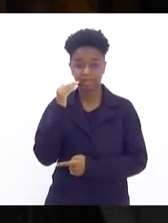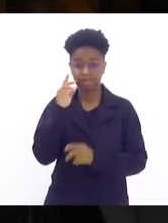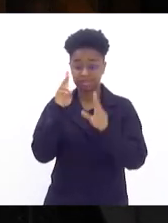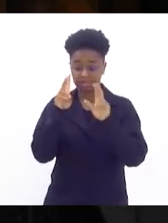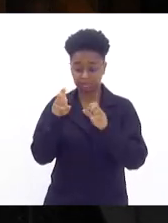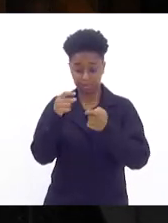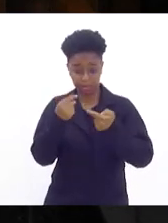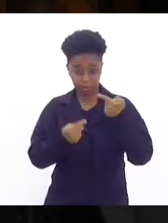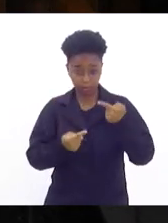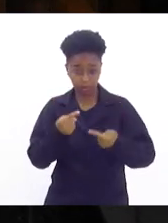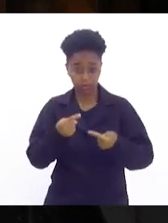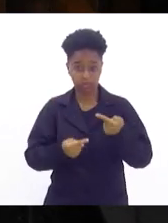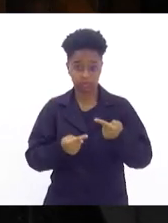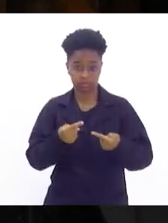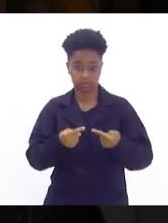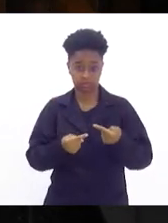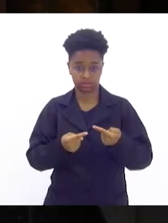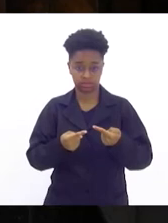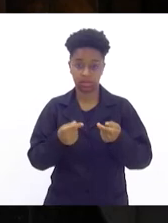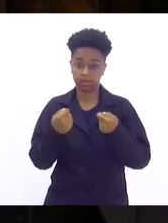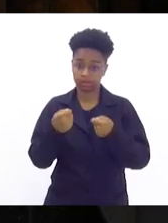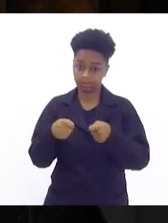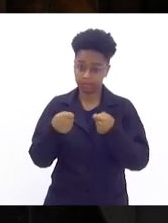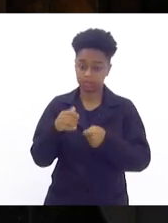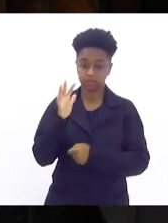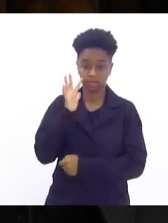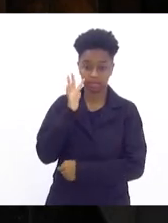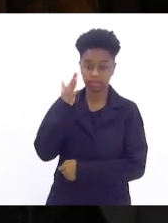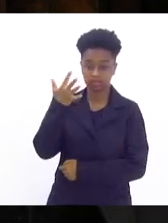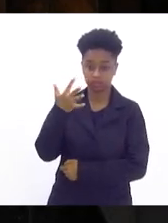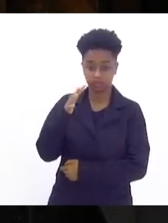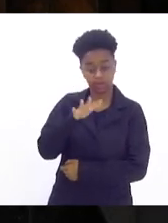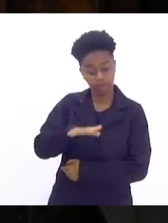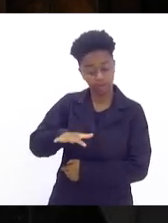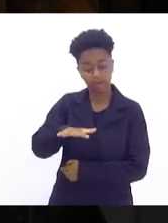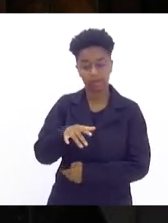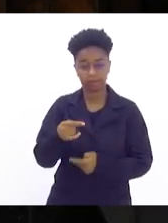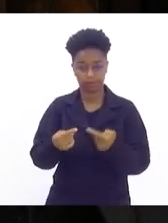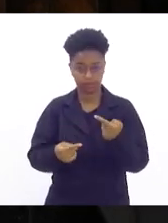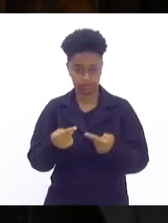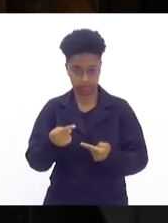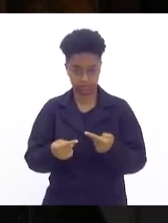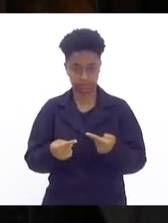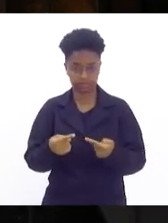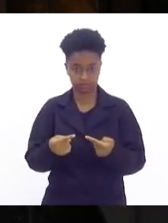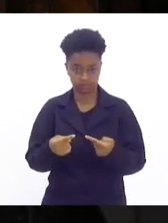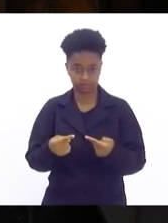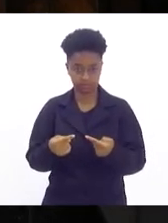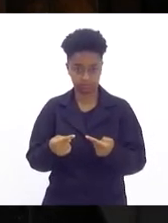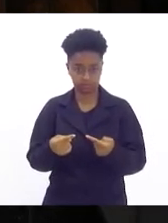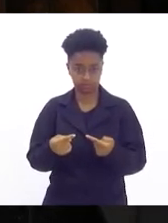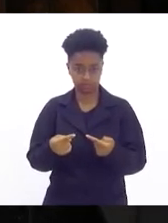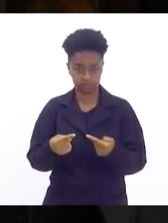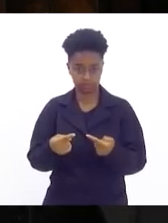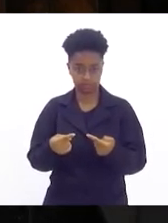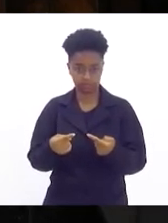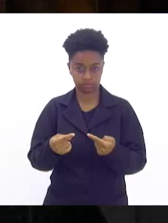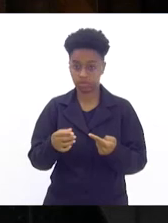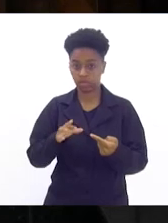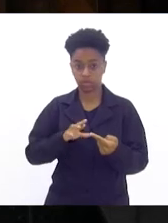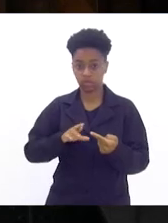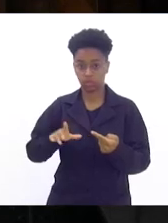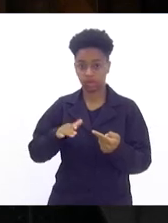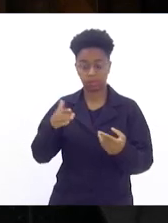política deve ser resolvido pela política não se deve